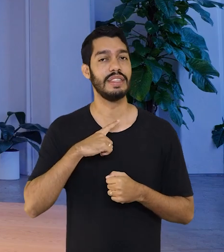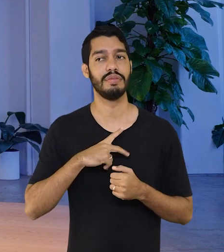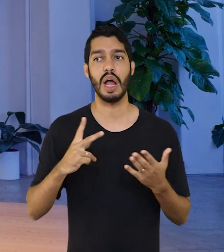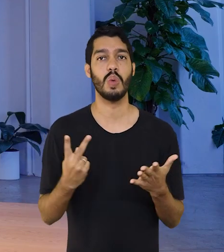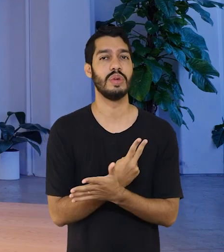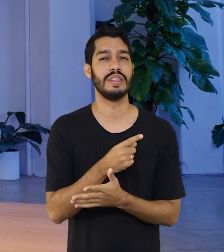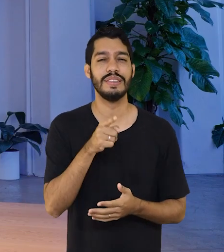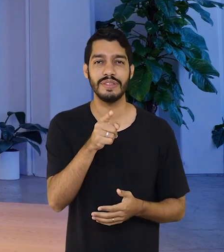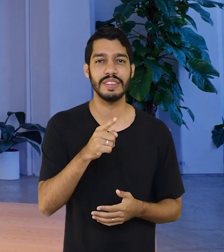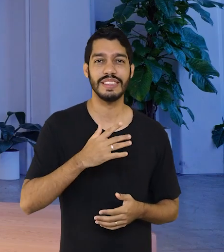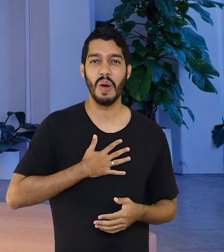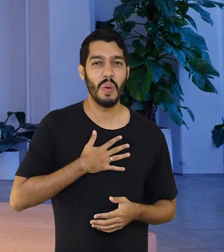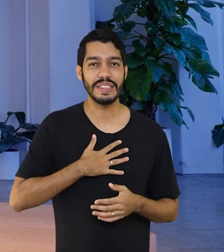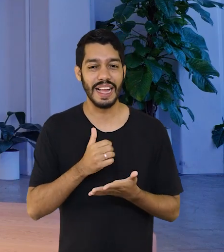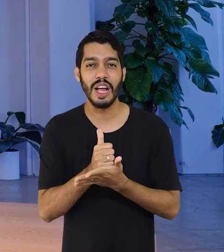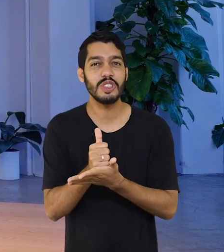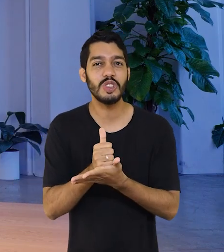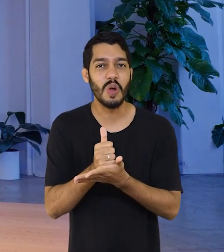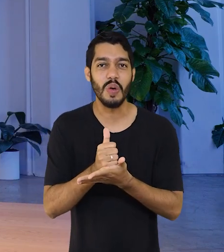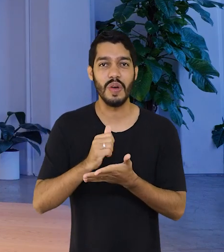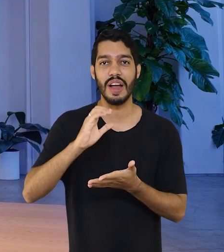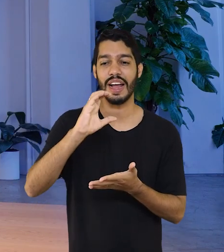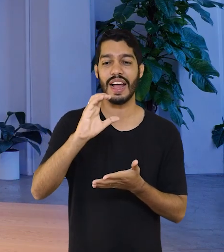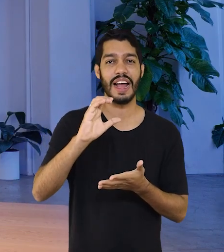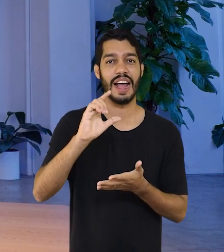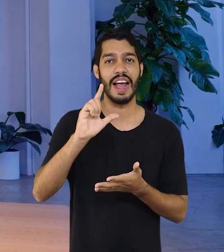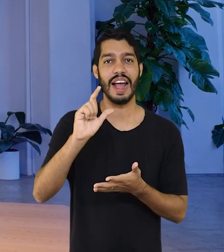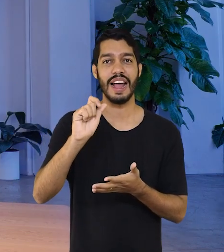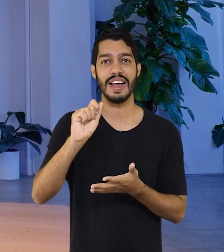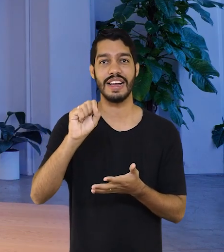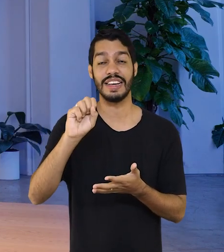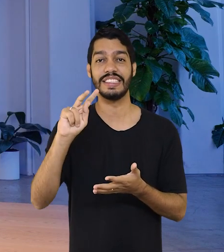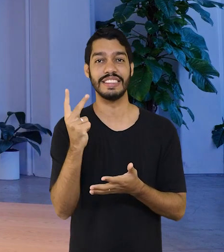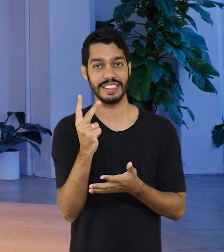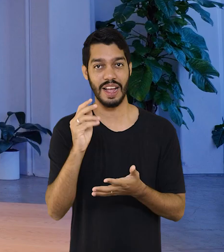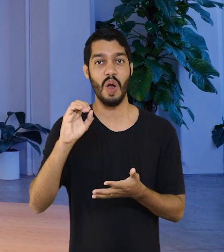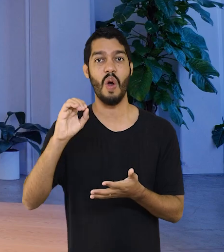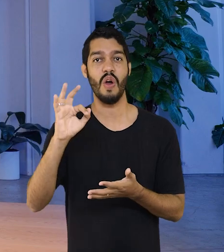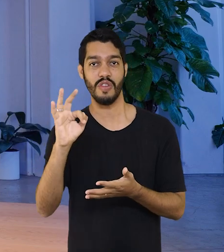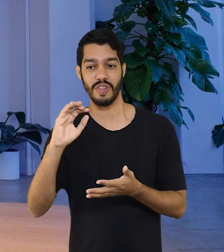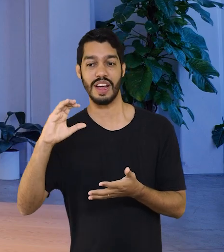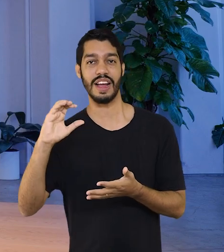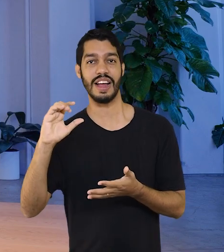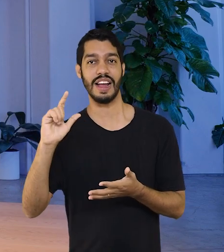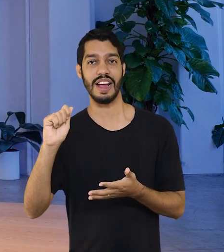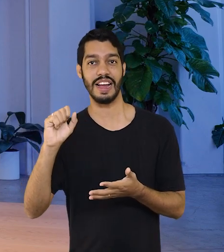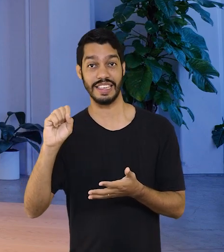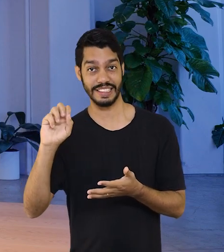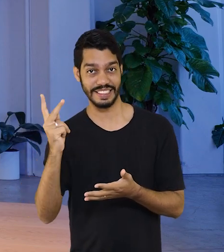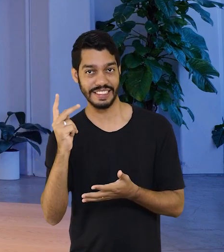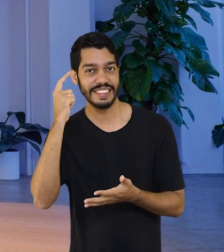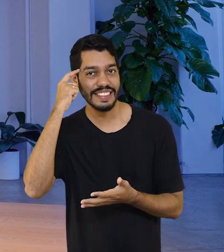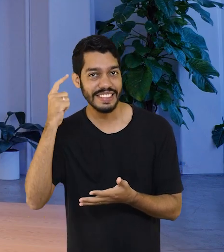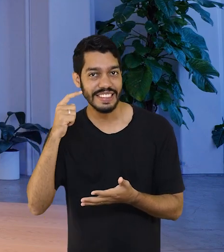globais é Supercell. Quem joga aqui Clash of Clans, Clash Royale, levanta a mão. Aí, ó, galera de game. Eles são clientes que usam